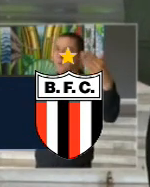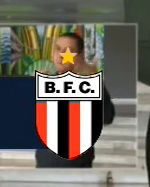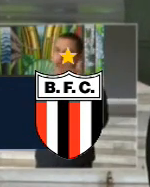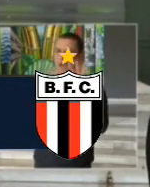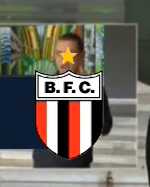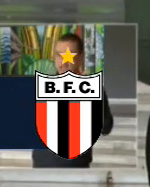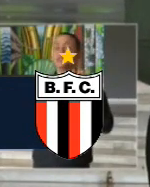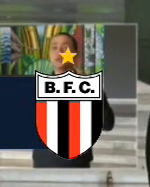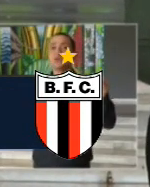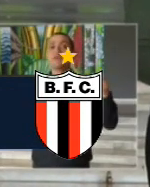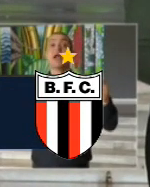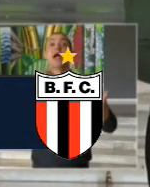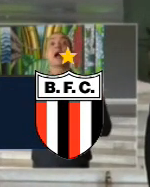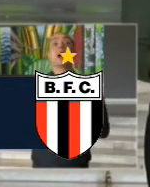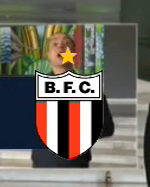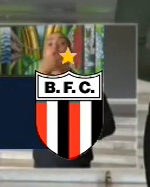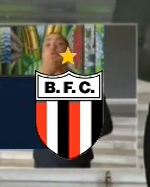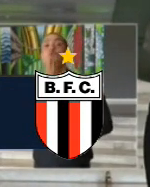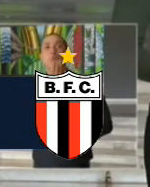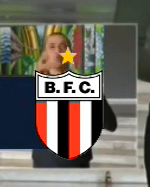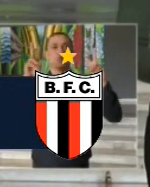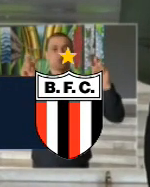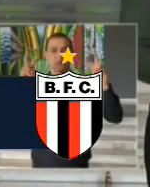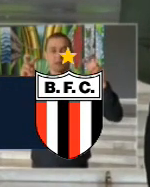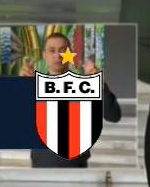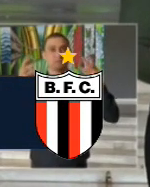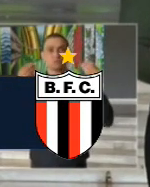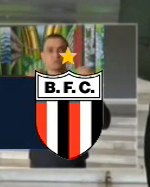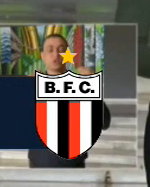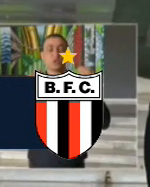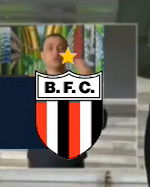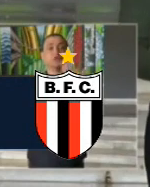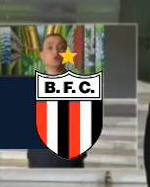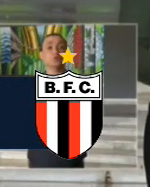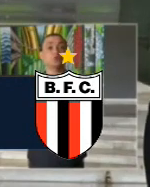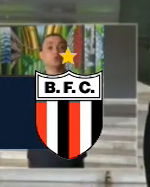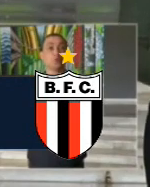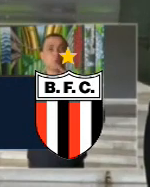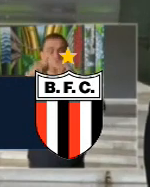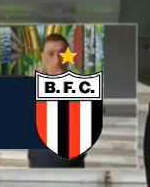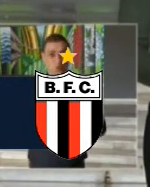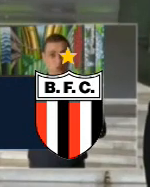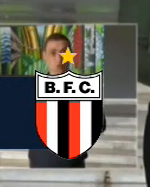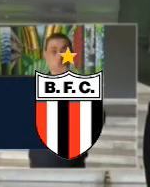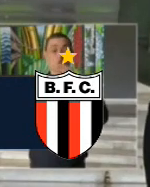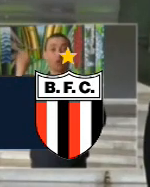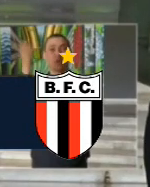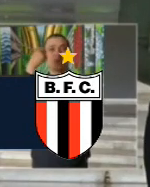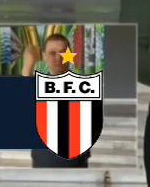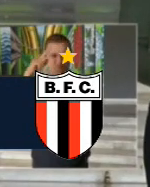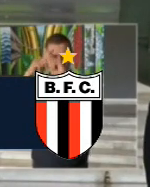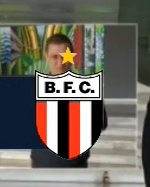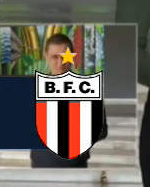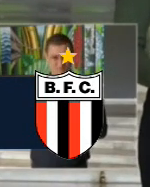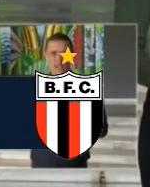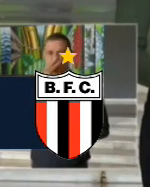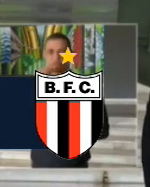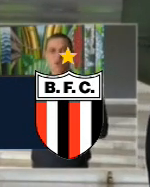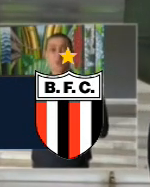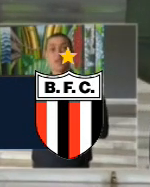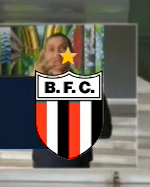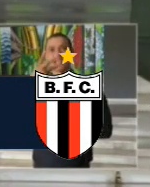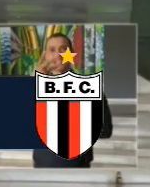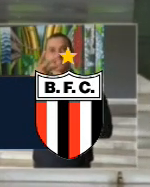tardar, teremos uma posição relativamente à conclusão do Campeonato Paulista de Futebol. Nós temos, se eu não me engano, são três